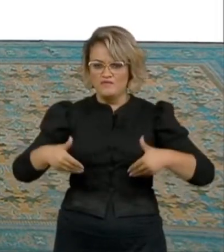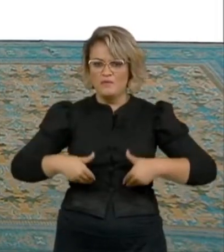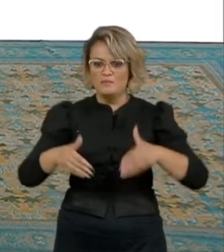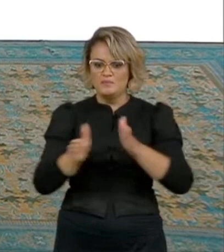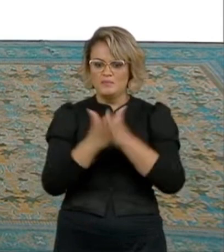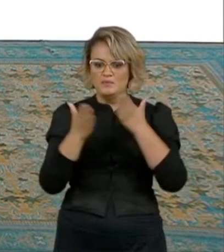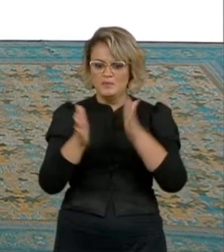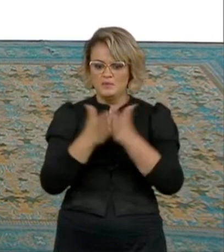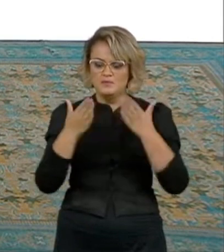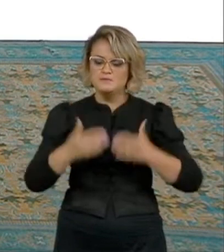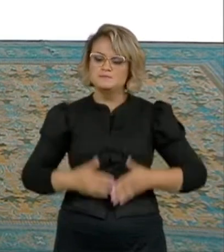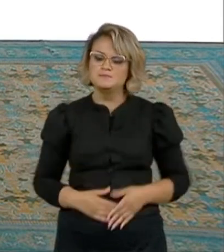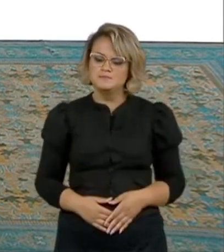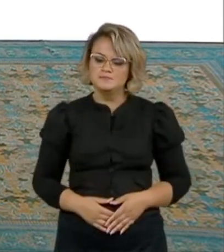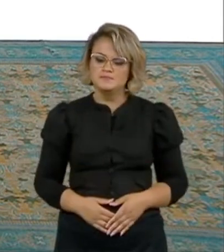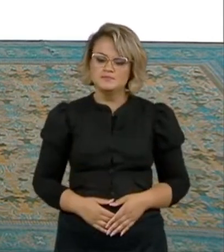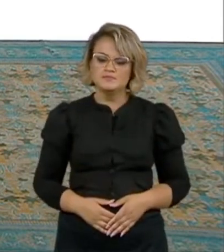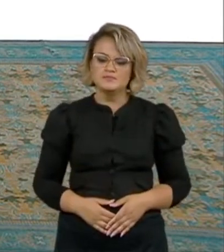a miséria